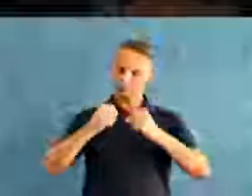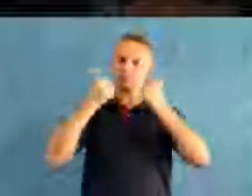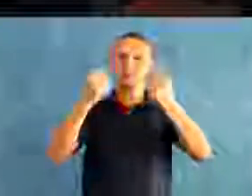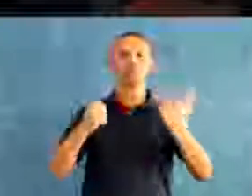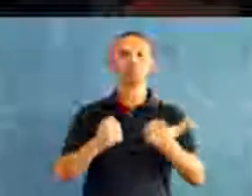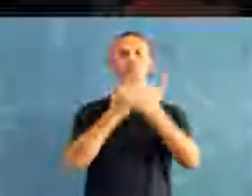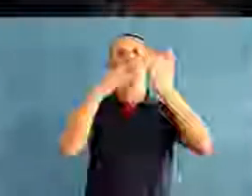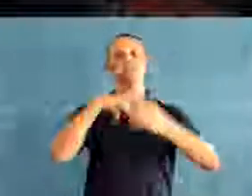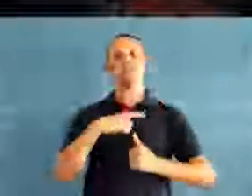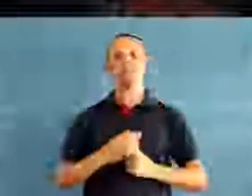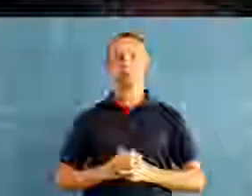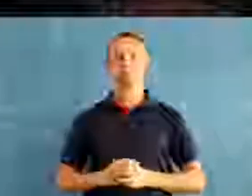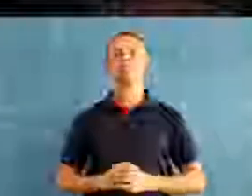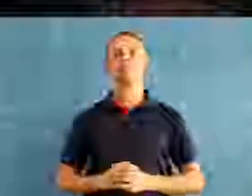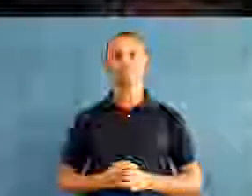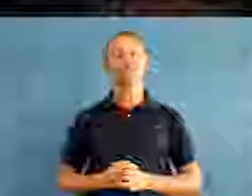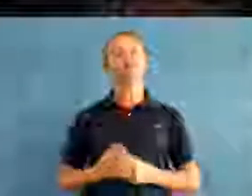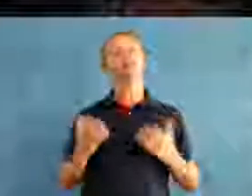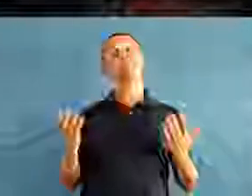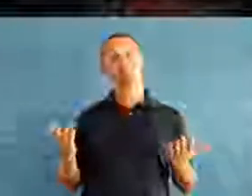todos. Enfim,